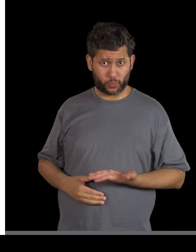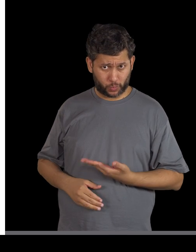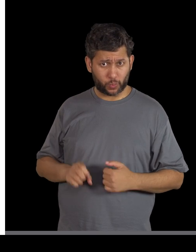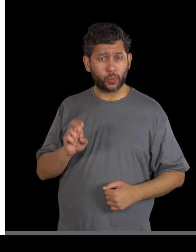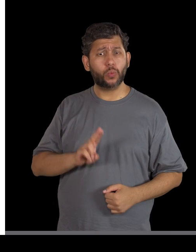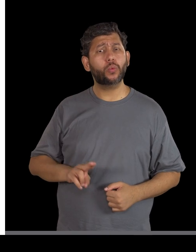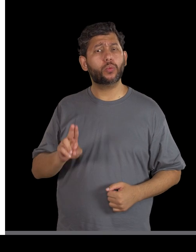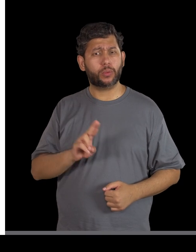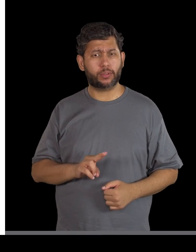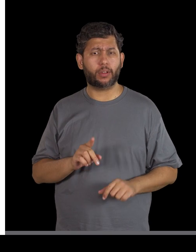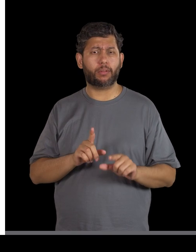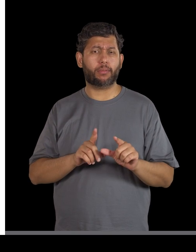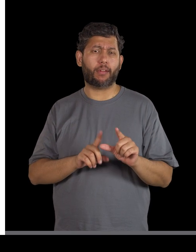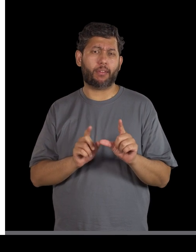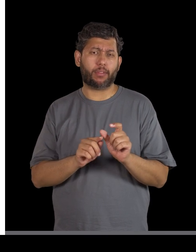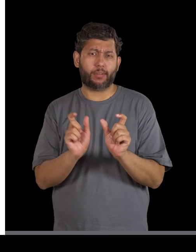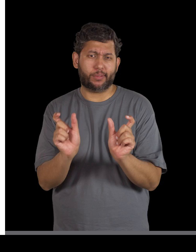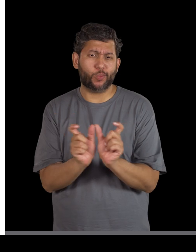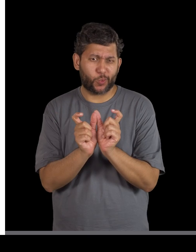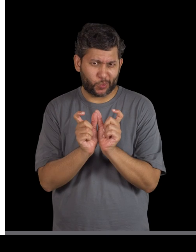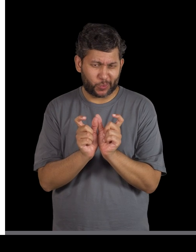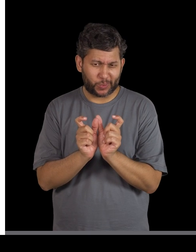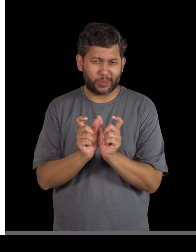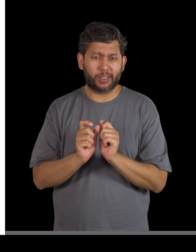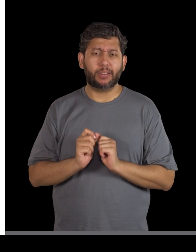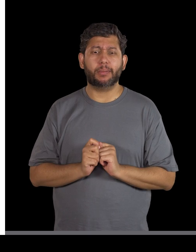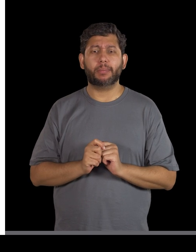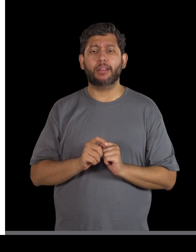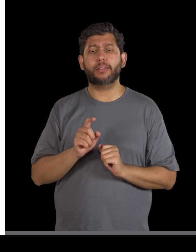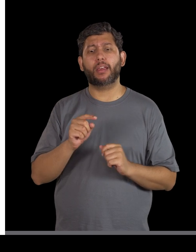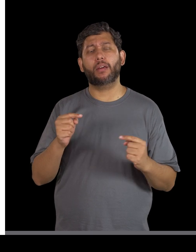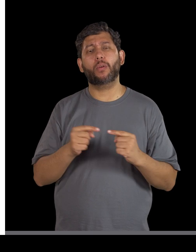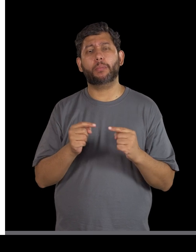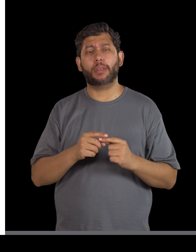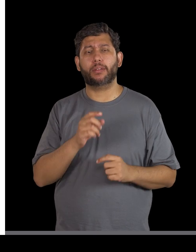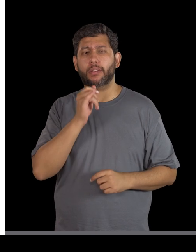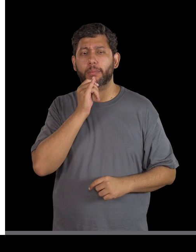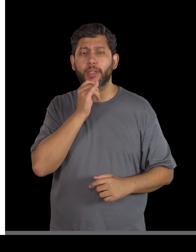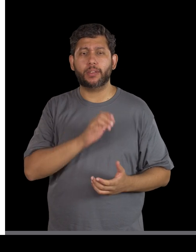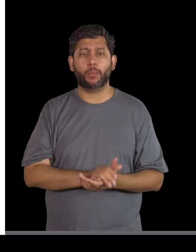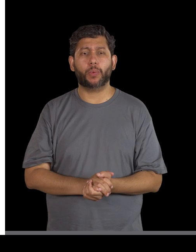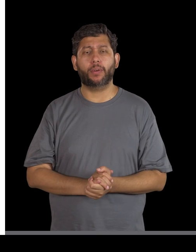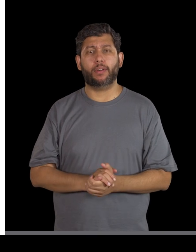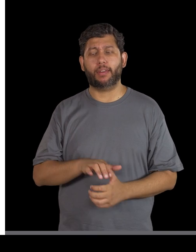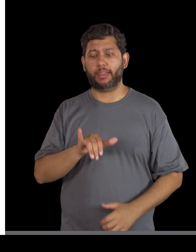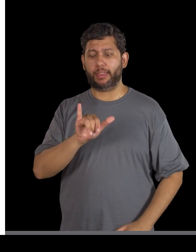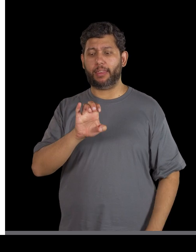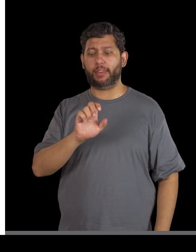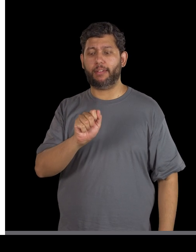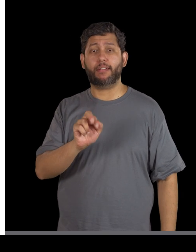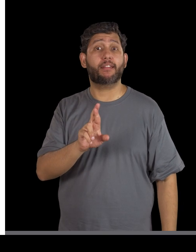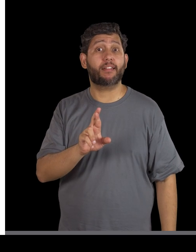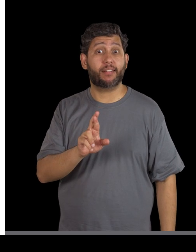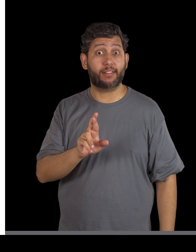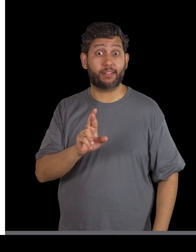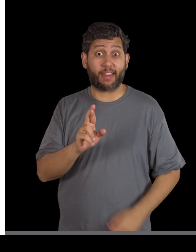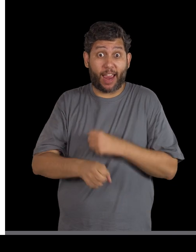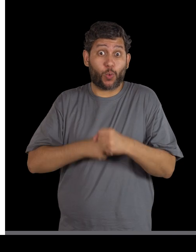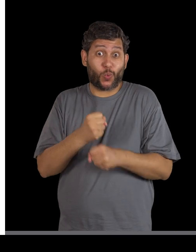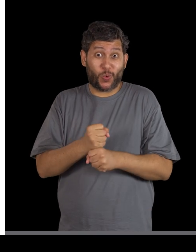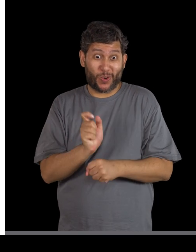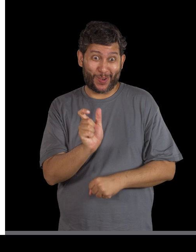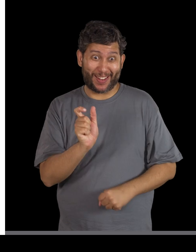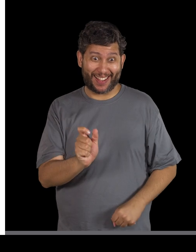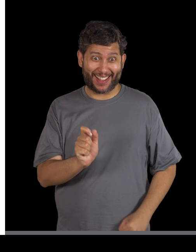usa em ditonguinhos, só que aí não é mais o de U, é o de I, como por exemplo, year, ano,